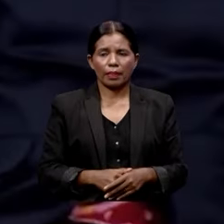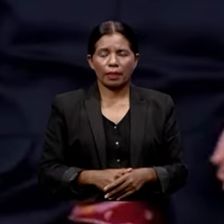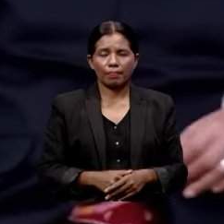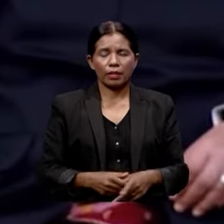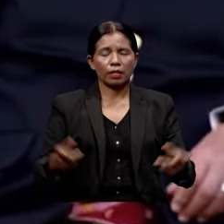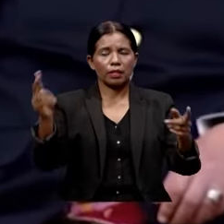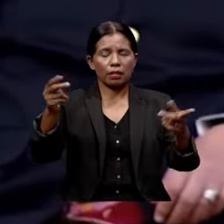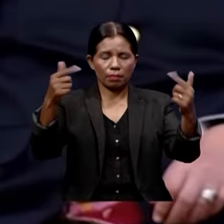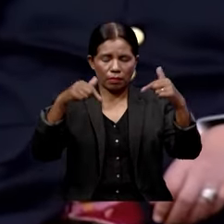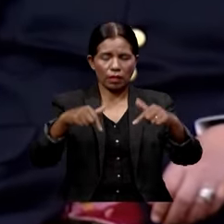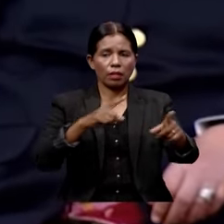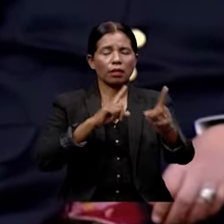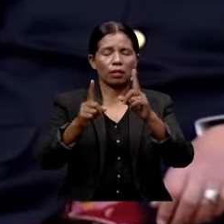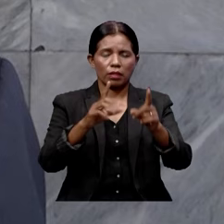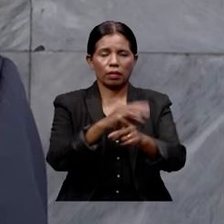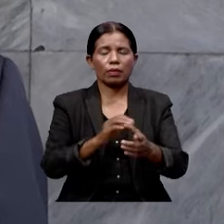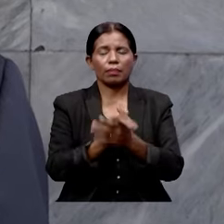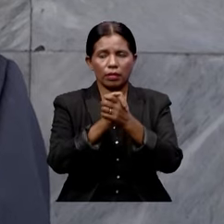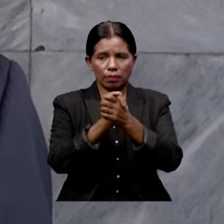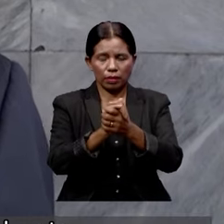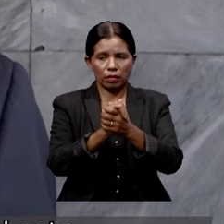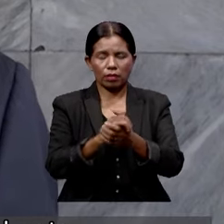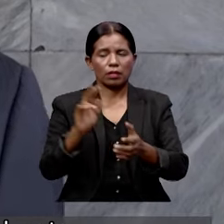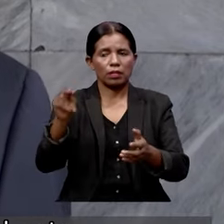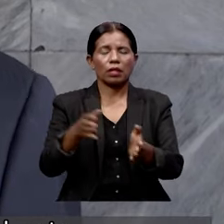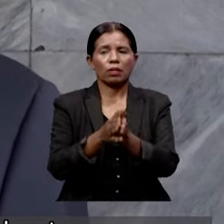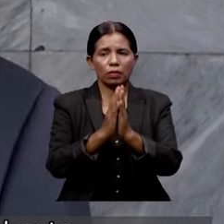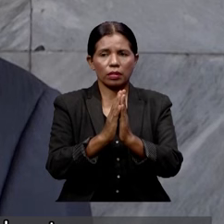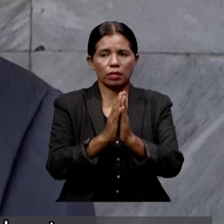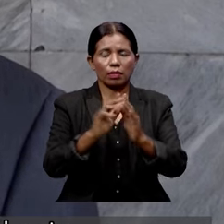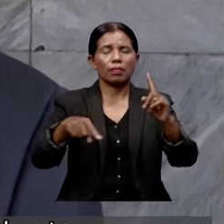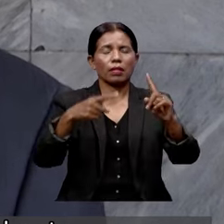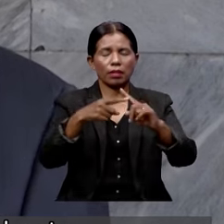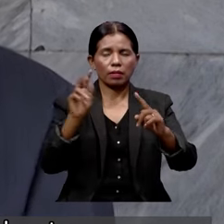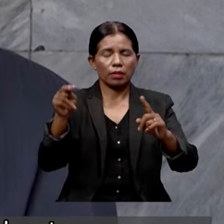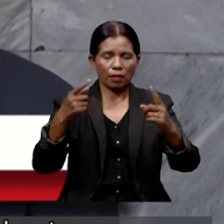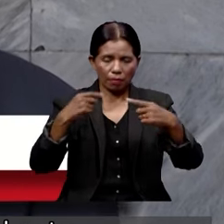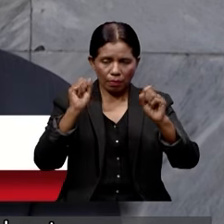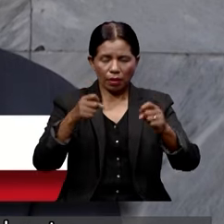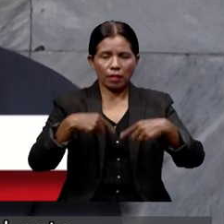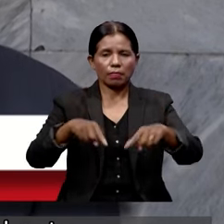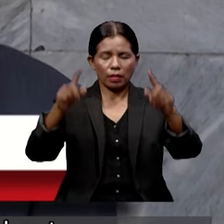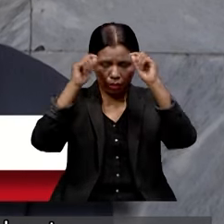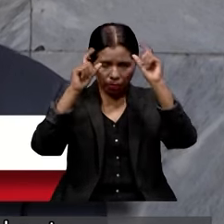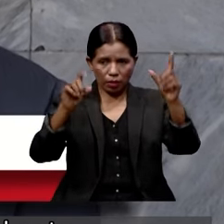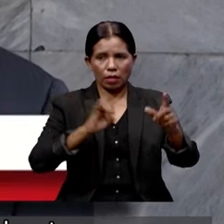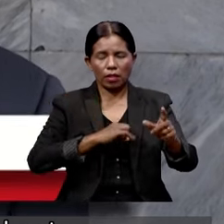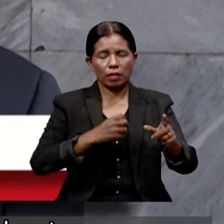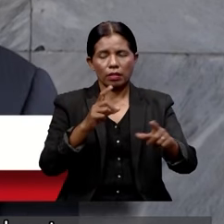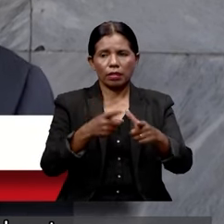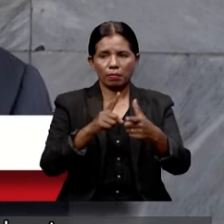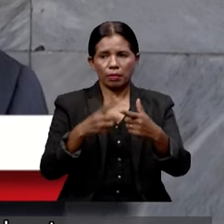cumprimenta, outro, cumprimenta, Nihusu, Bahiri Magnibelo Timor. Depois me guitarrei,